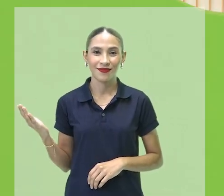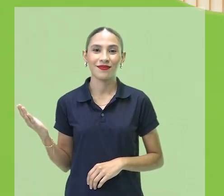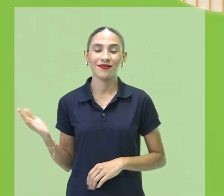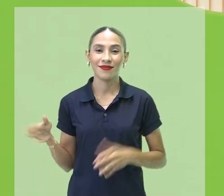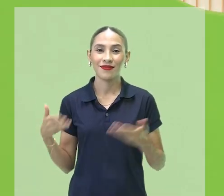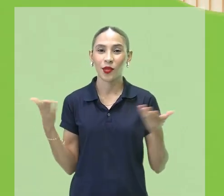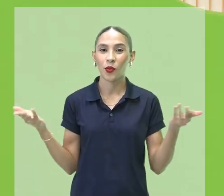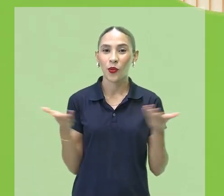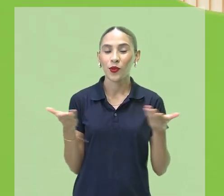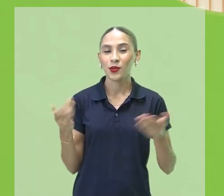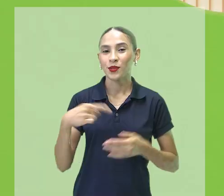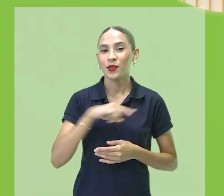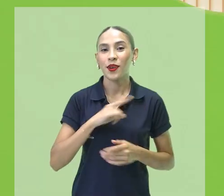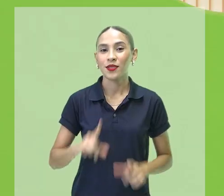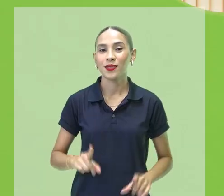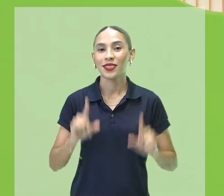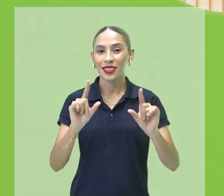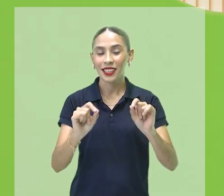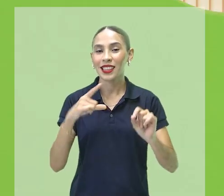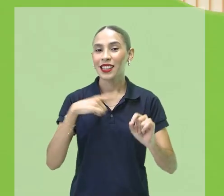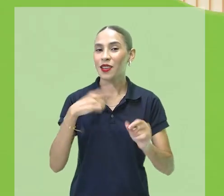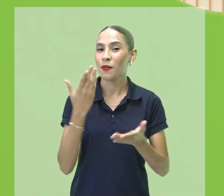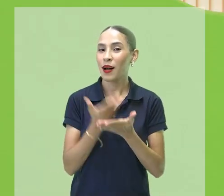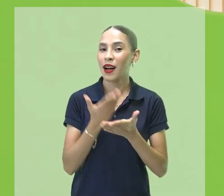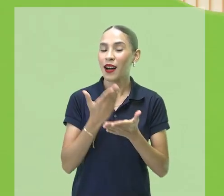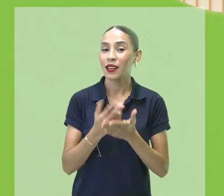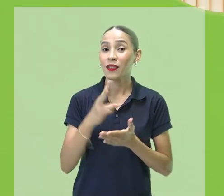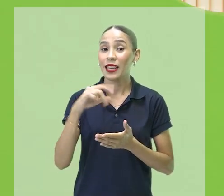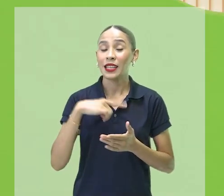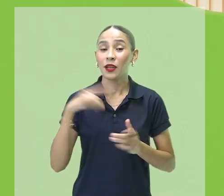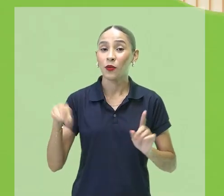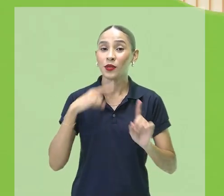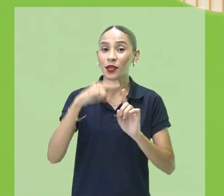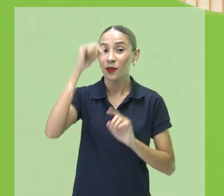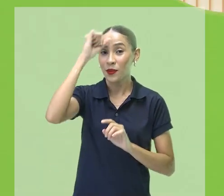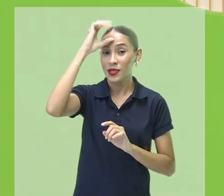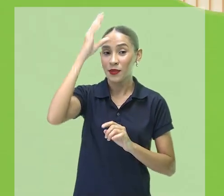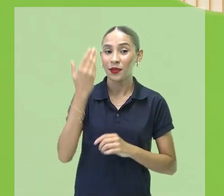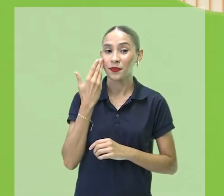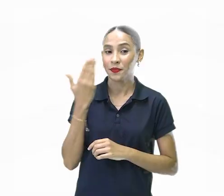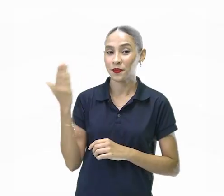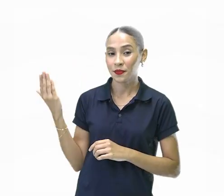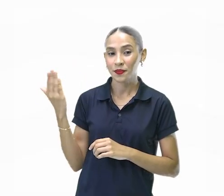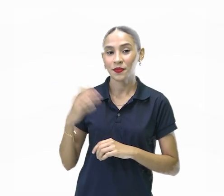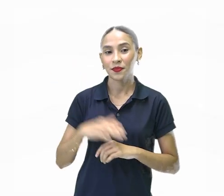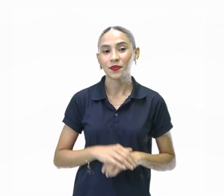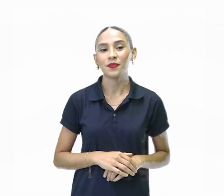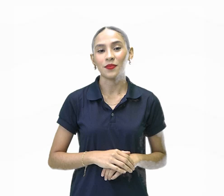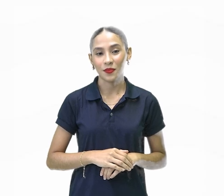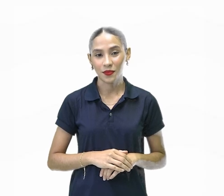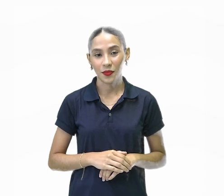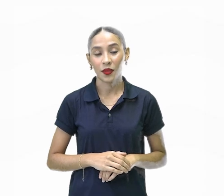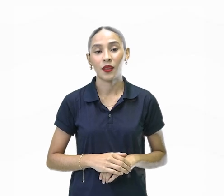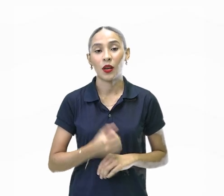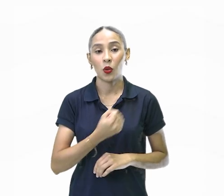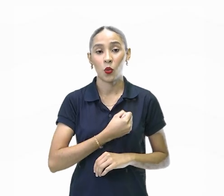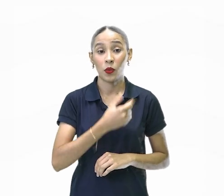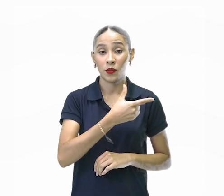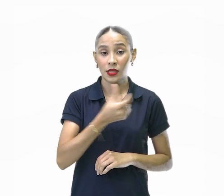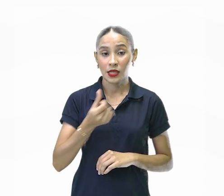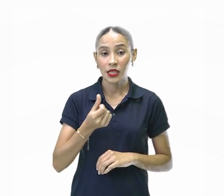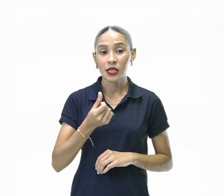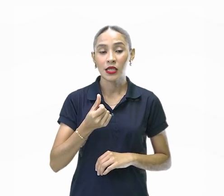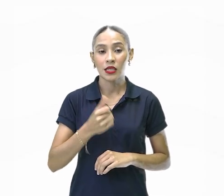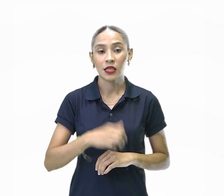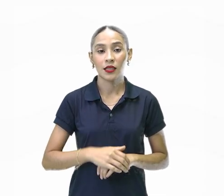Nelson Bezerra e hoje nós vamos ter uma aula que vai ter o seguinte objeto de conhecimento. Vamos lá. Nós teremos a